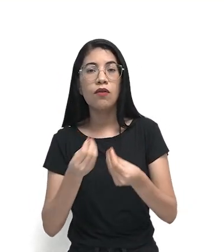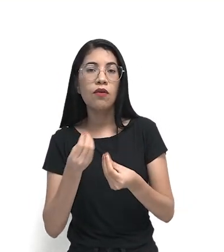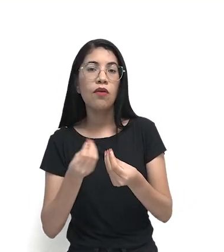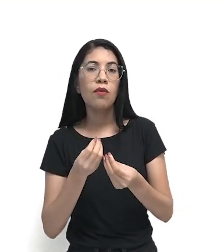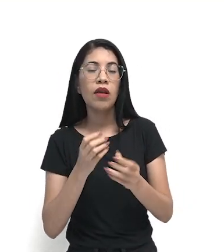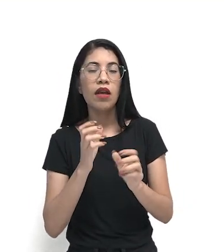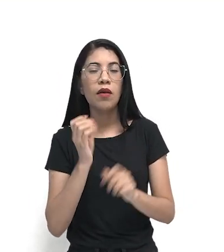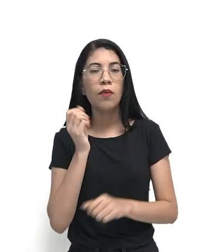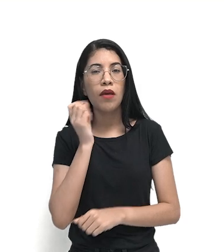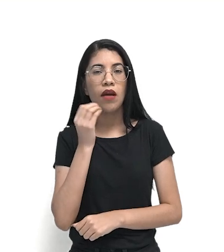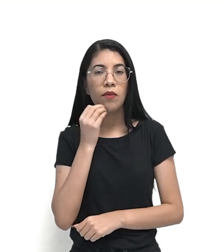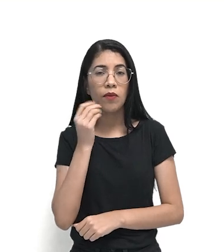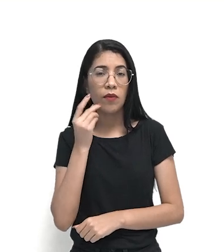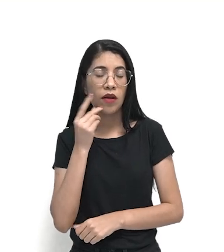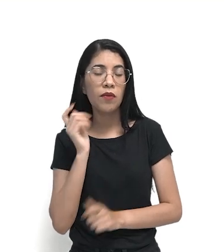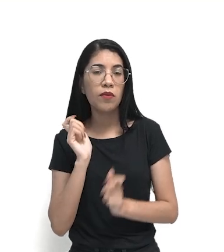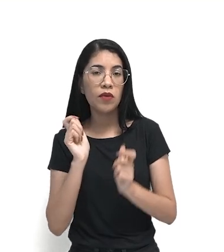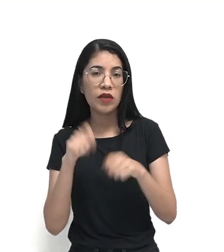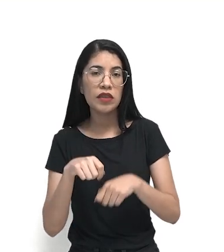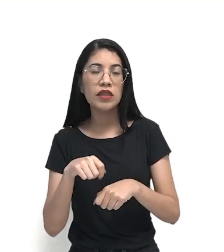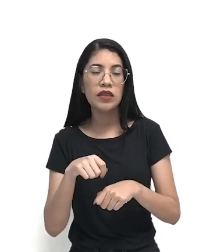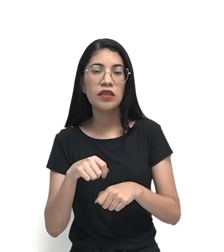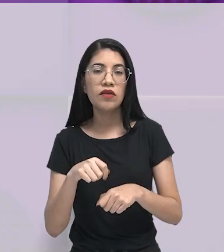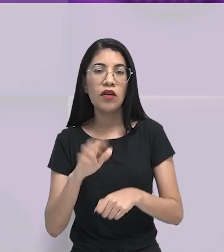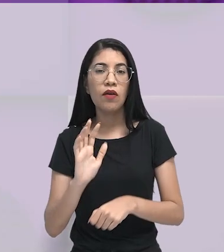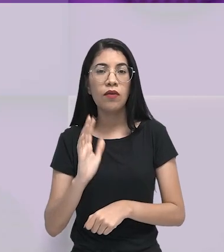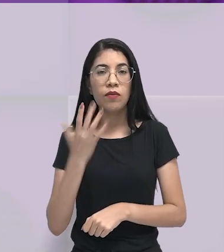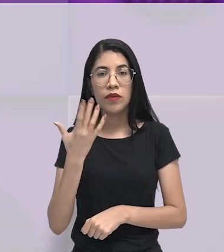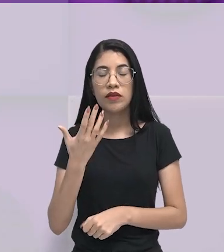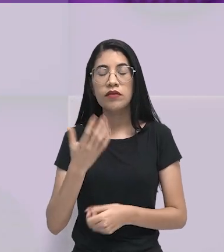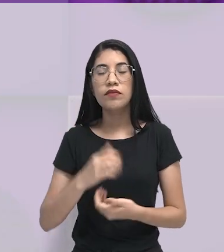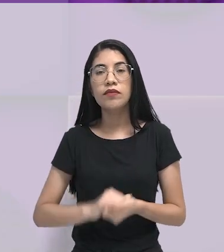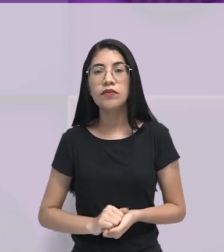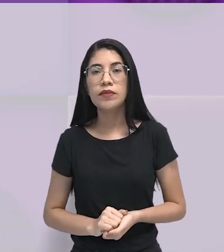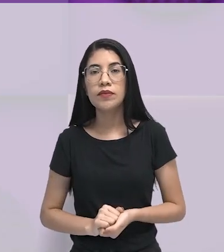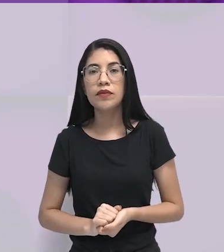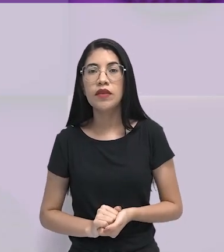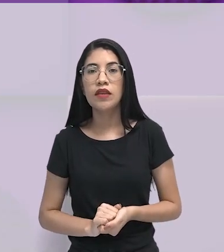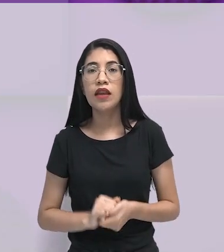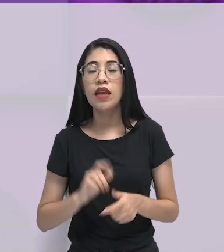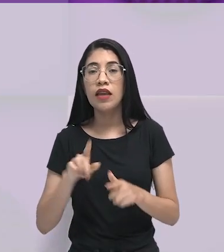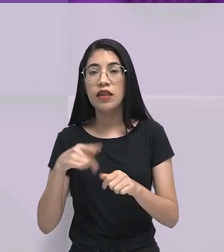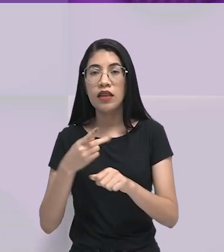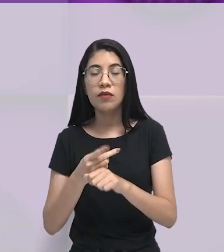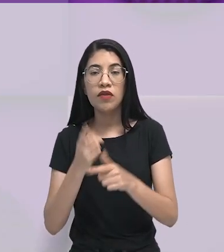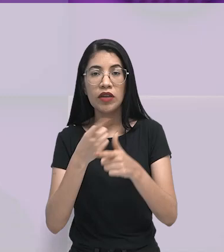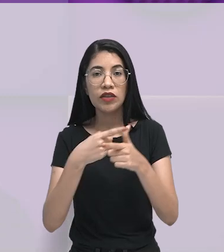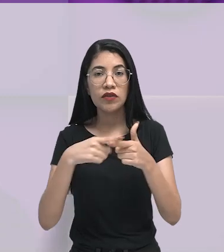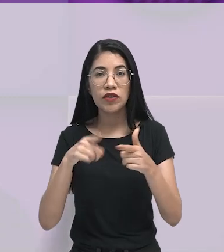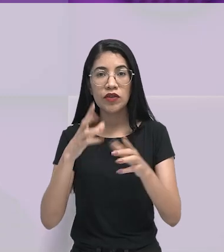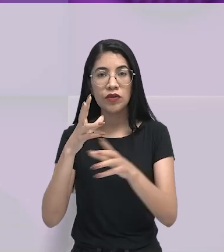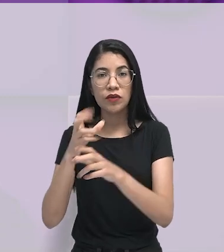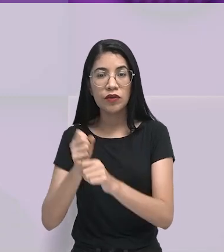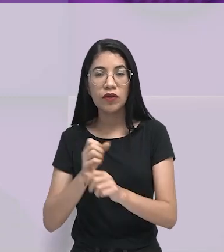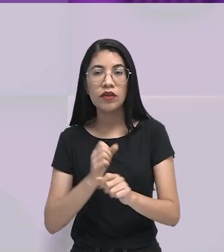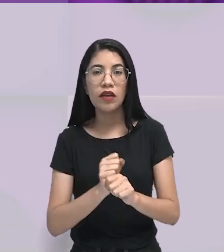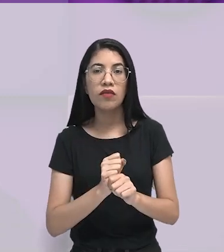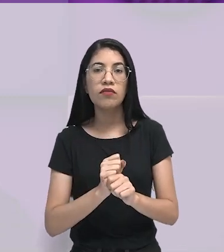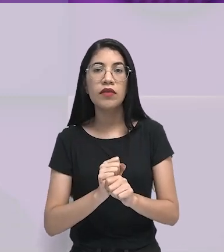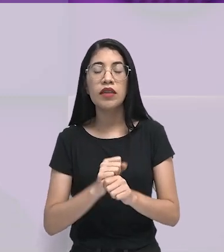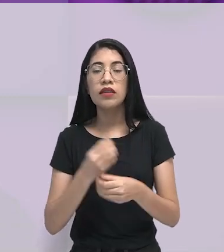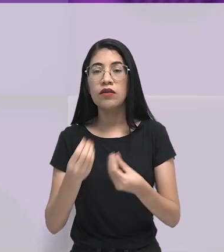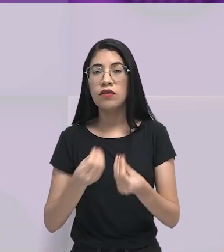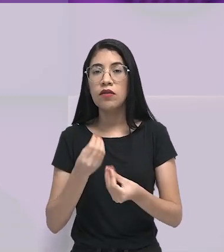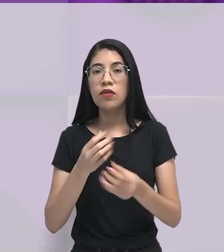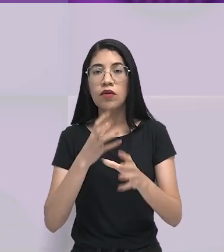casos possíveis, os casos favoráveis, tá, daquele evento ocorrer, e você vai dividir pelo total. Então, o